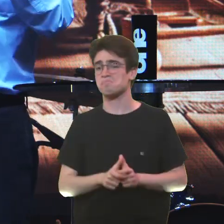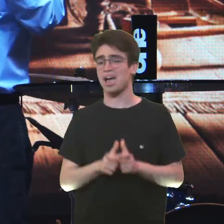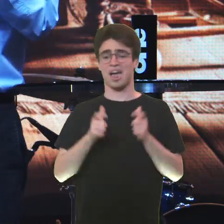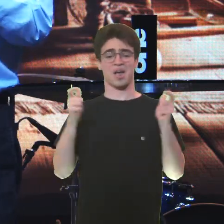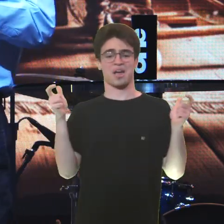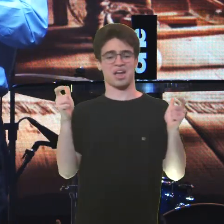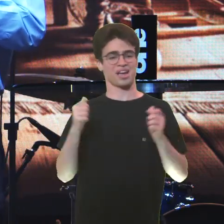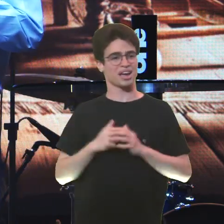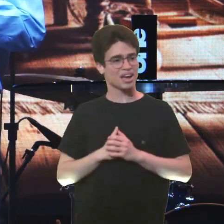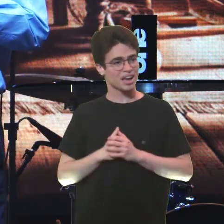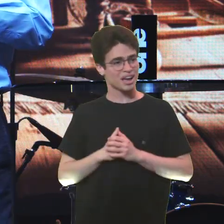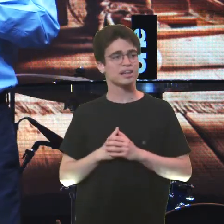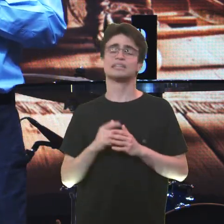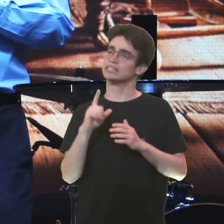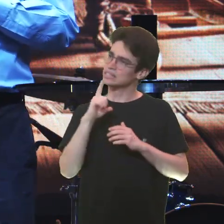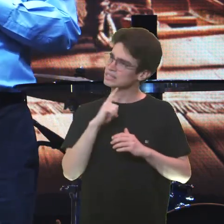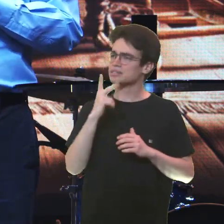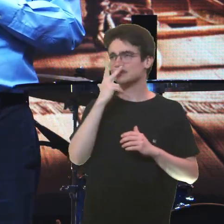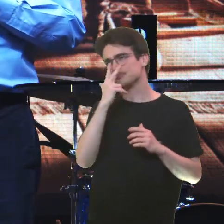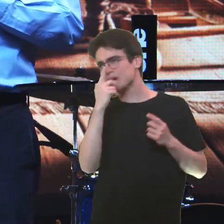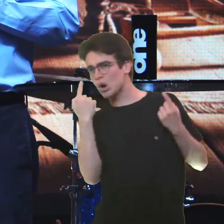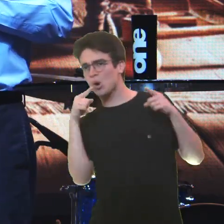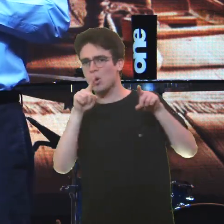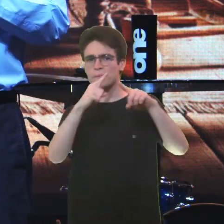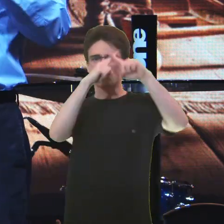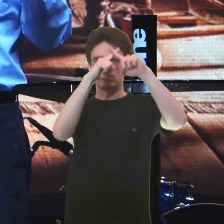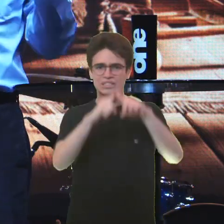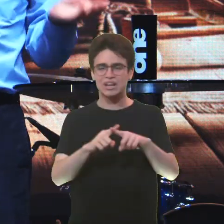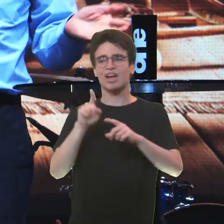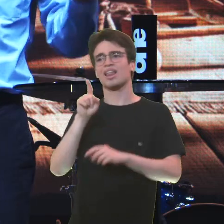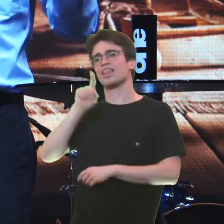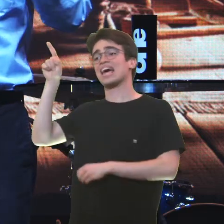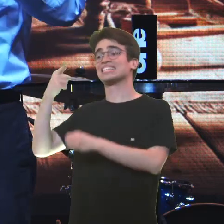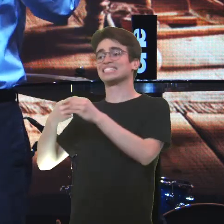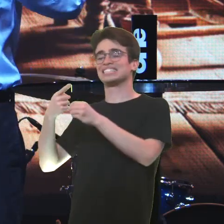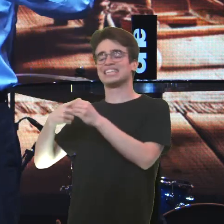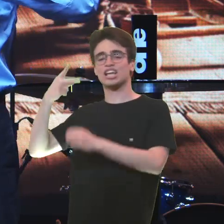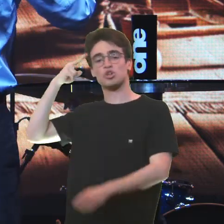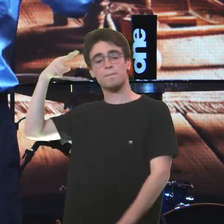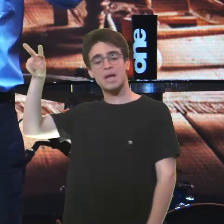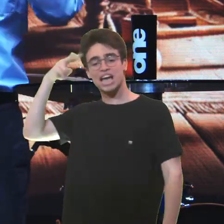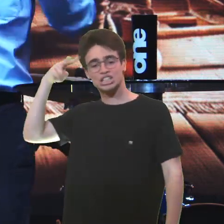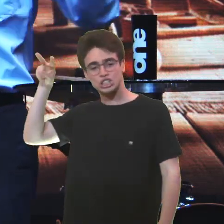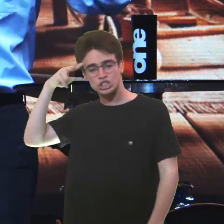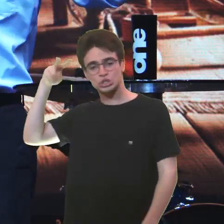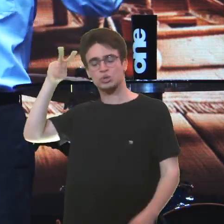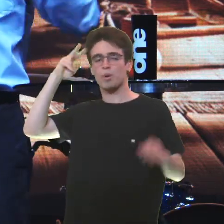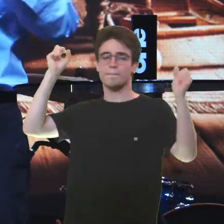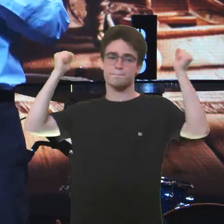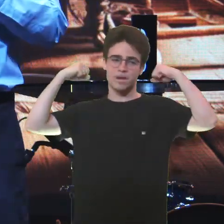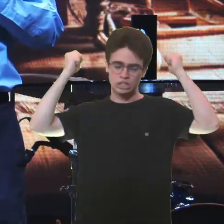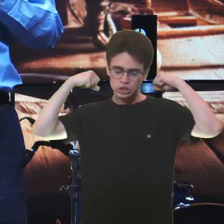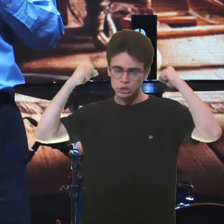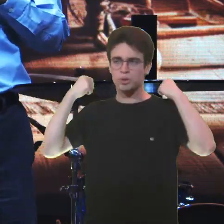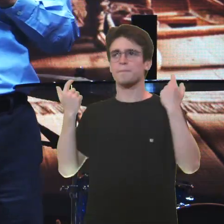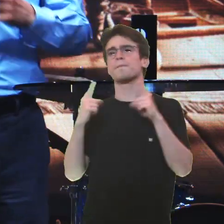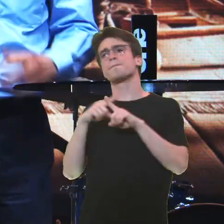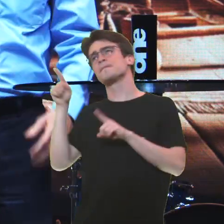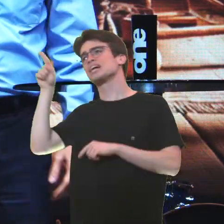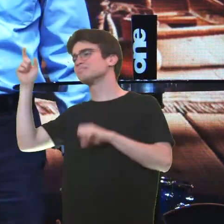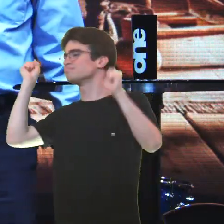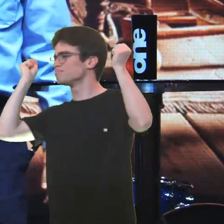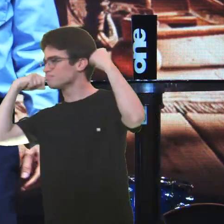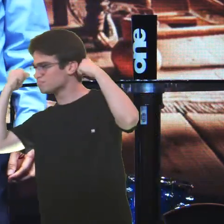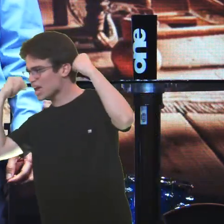competencia con la Ciudad de México. Tem uma competição lá com a cidade do México. Pero entre México y Brasil están las ciudades más grandes de Mas nuestro entre continente. México e